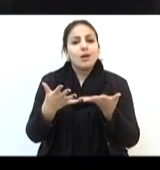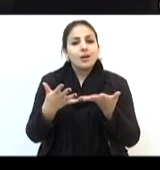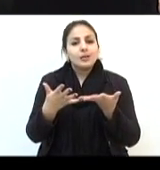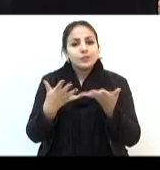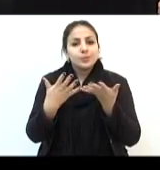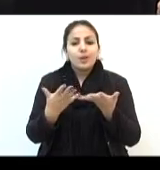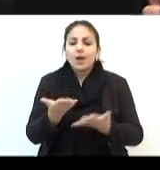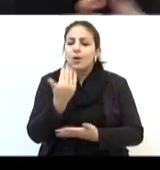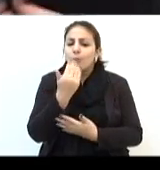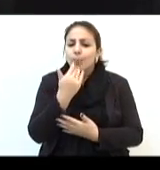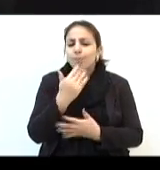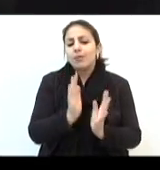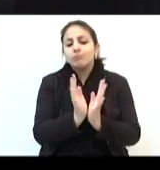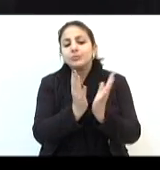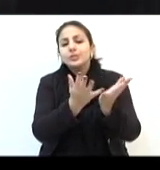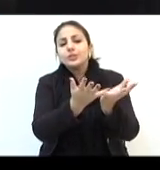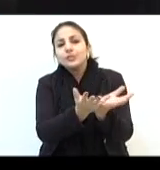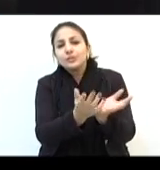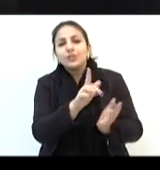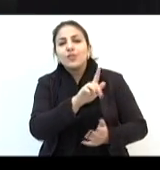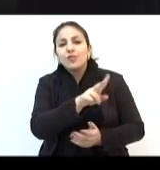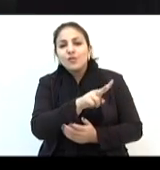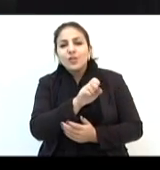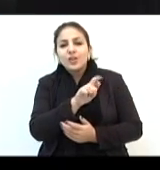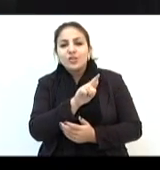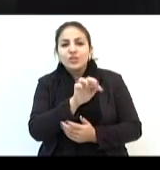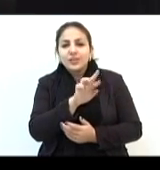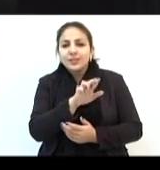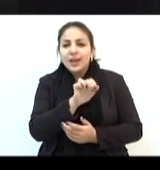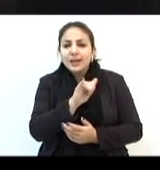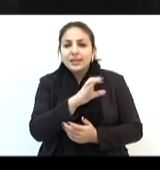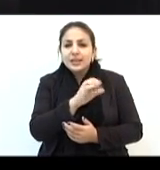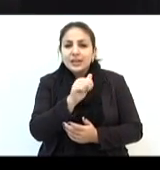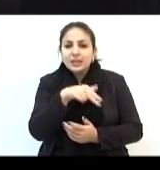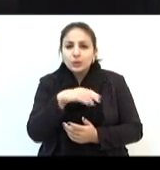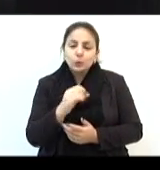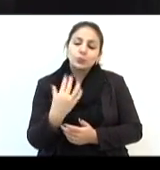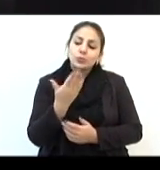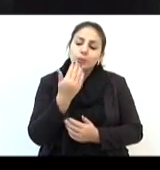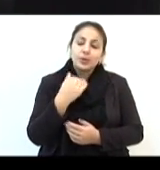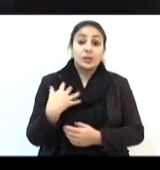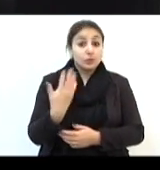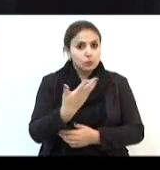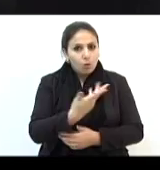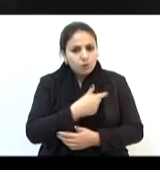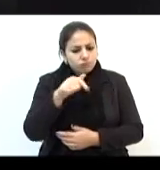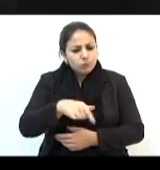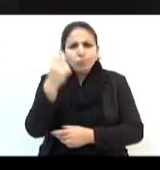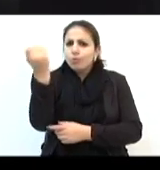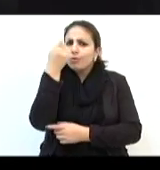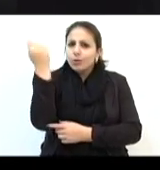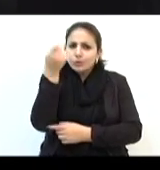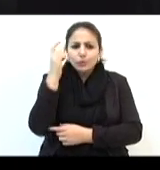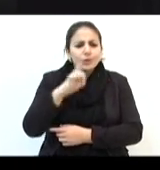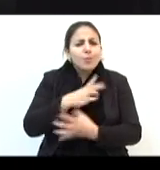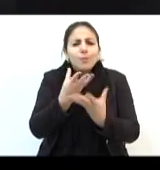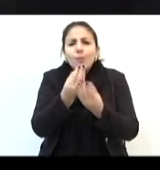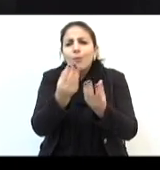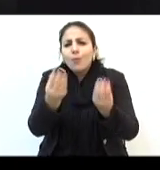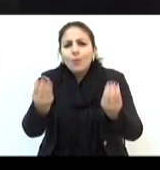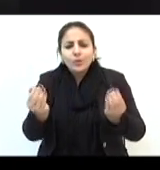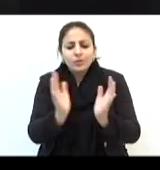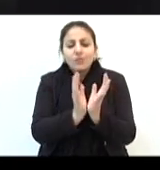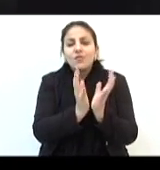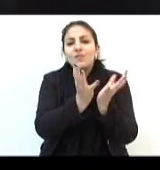alimentos vegetarianos. Isso. A gente é rico, aqui o Rio Grande do Sul é rico, né,